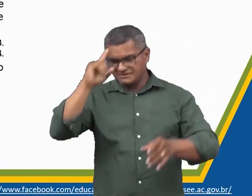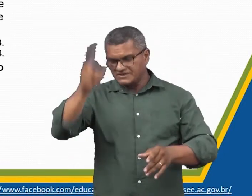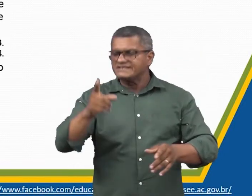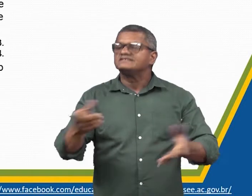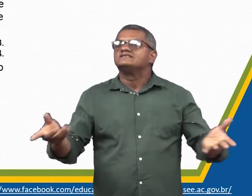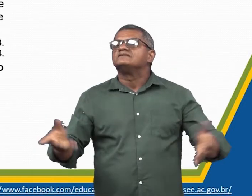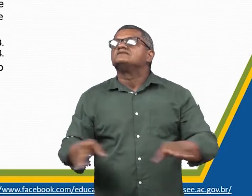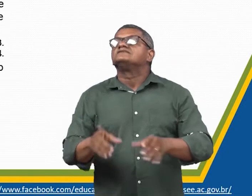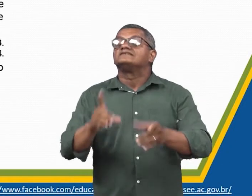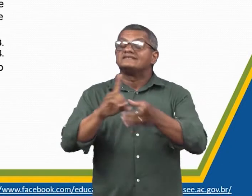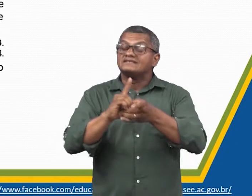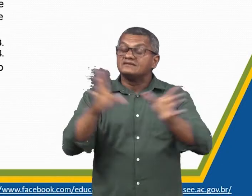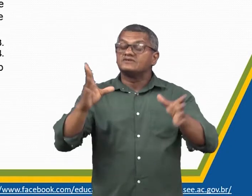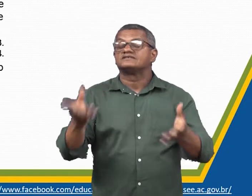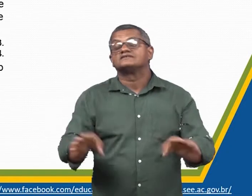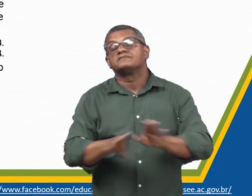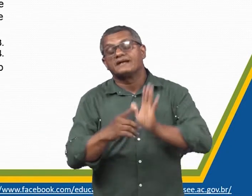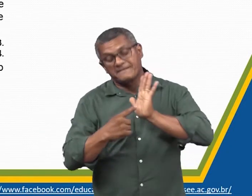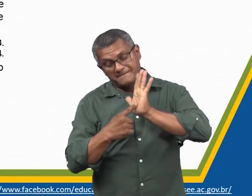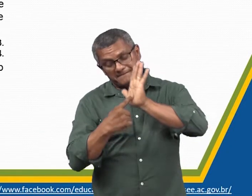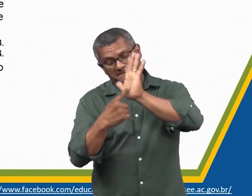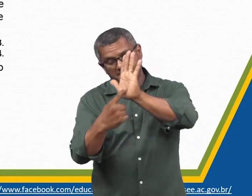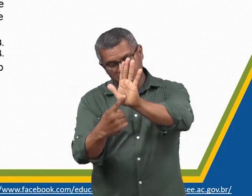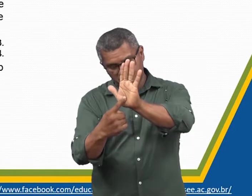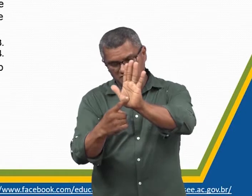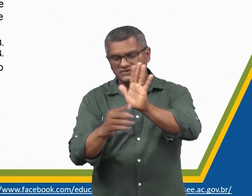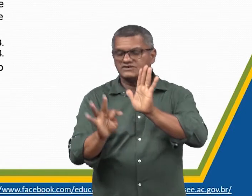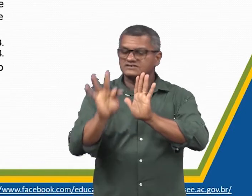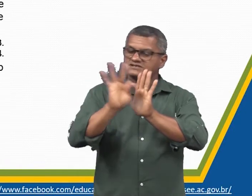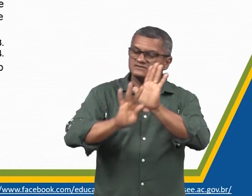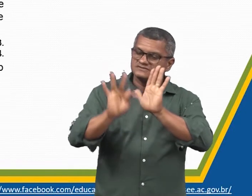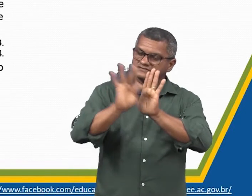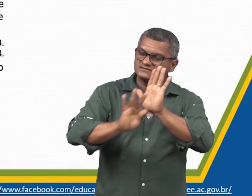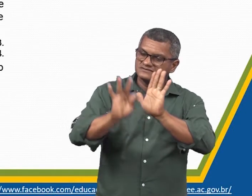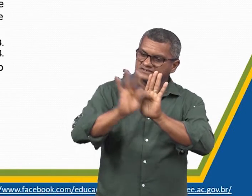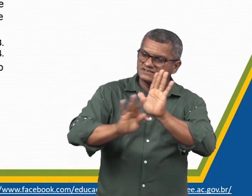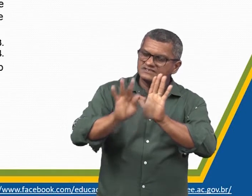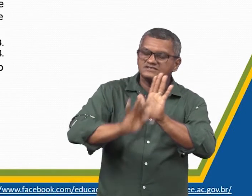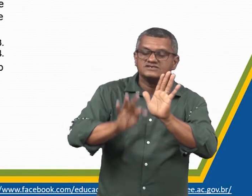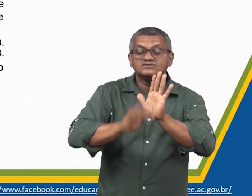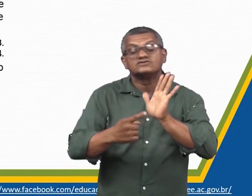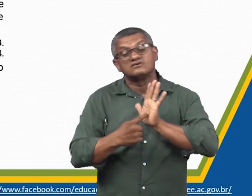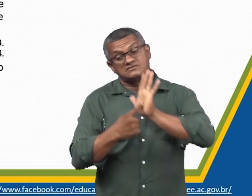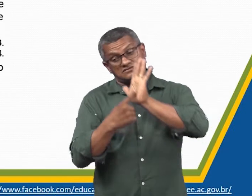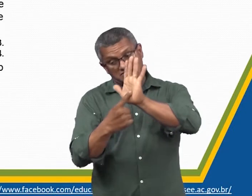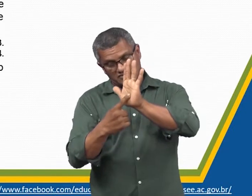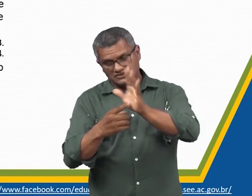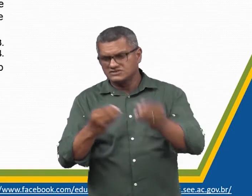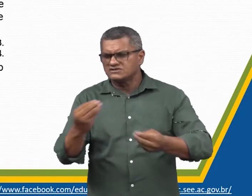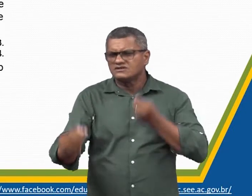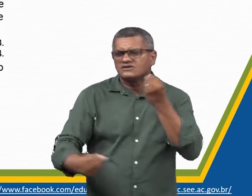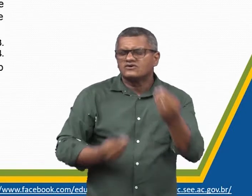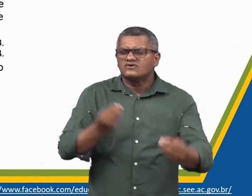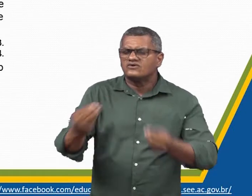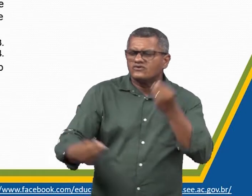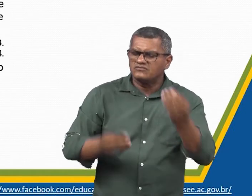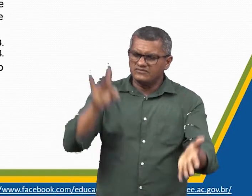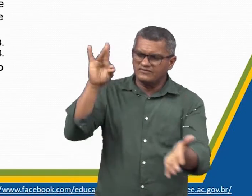deliberativa e de democracia ativista apresentadas no texto tratam como